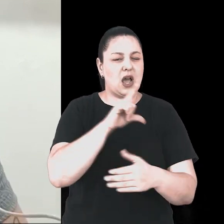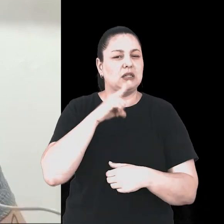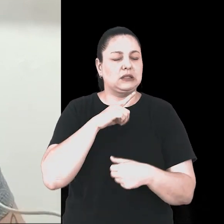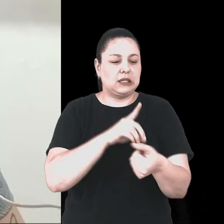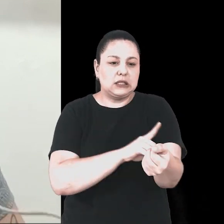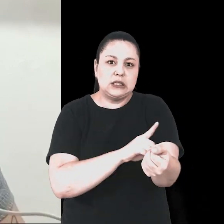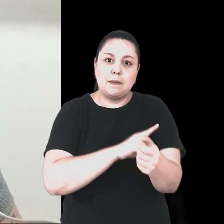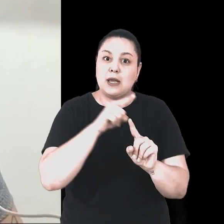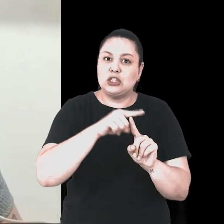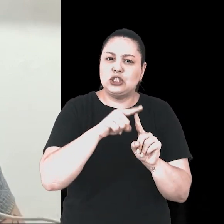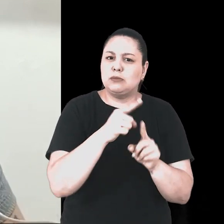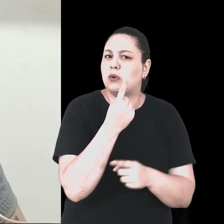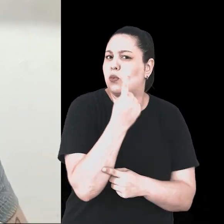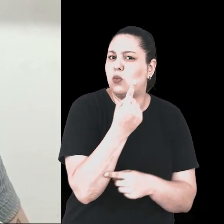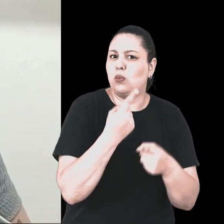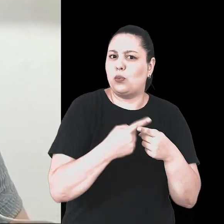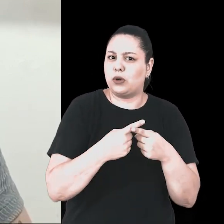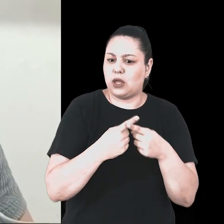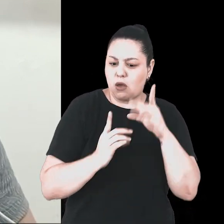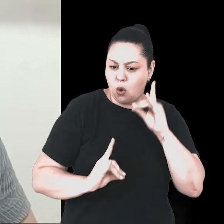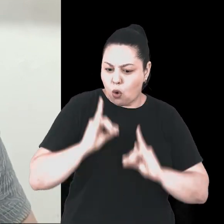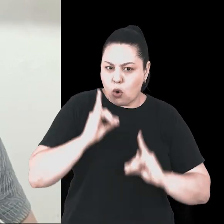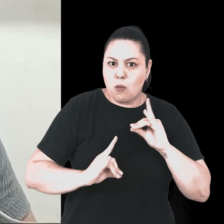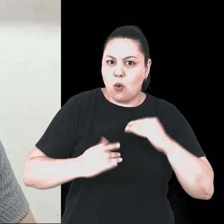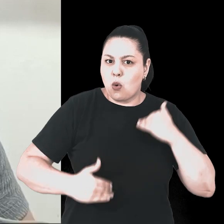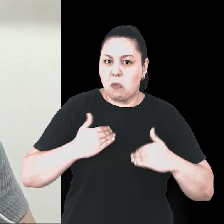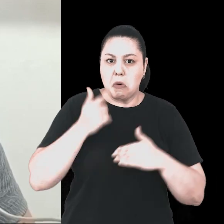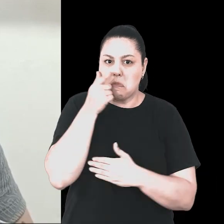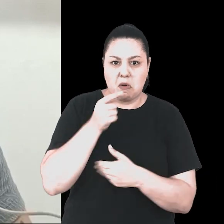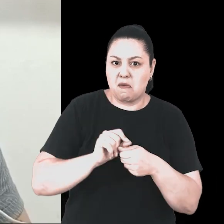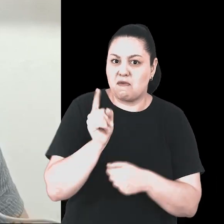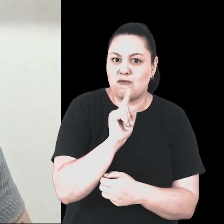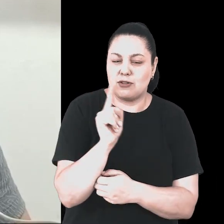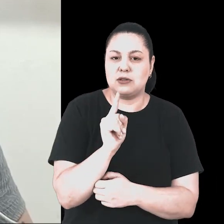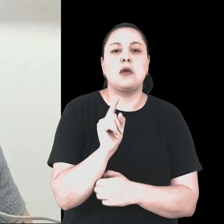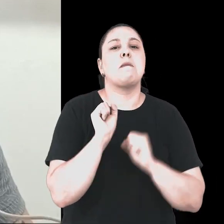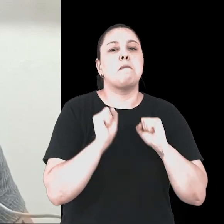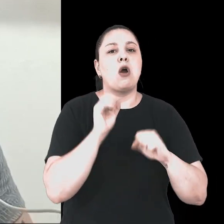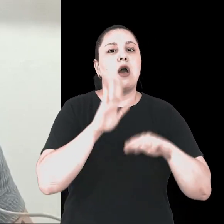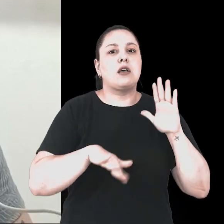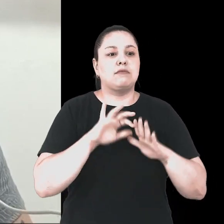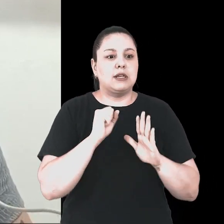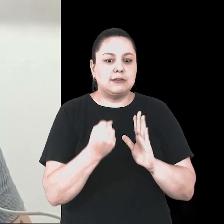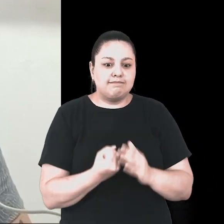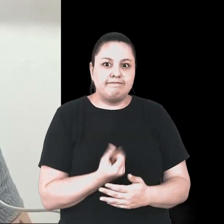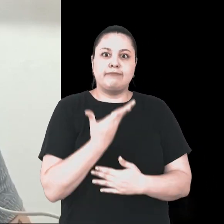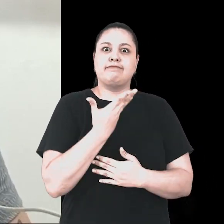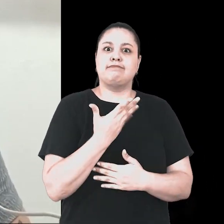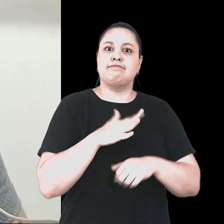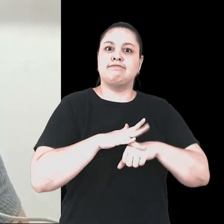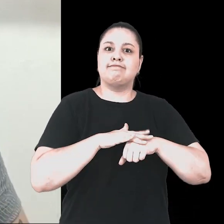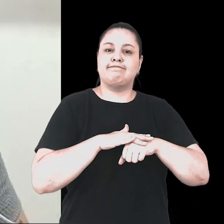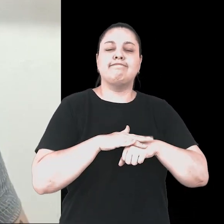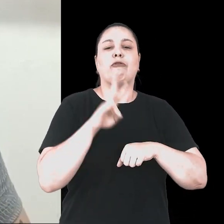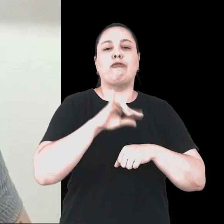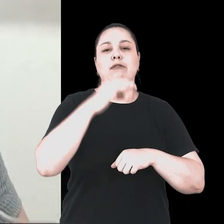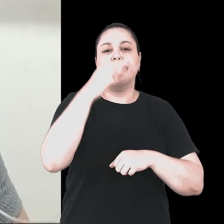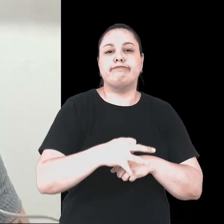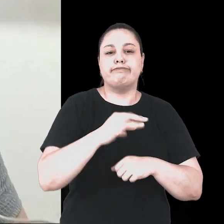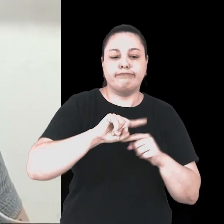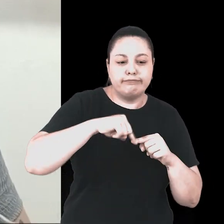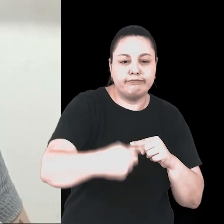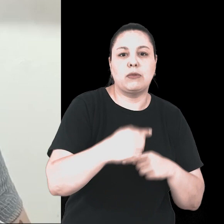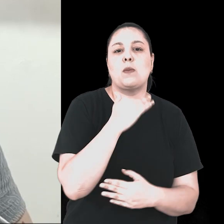diabetes tipo 1, em que o organismo não produz a insulina, a morte algumas semanas após a manifestação da doença era uma